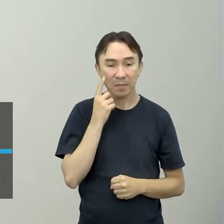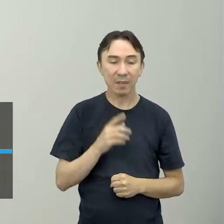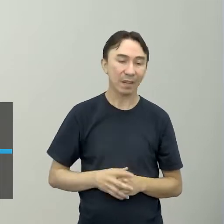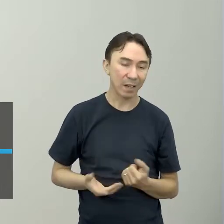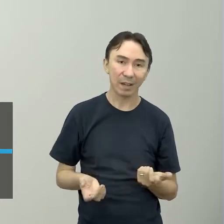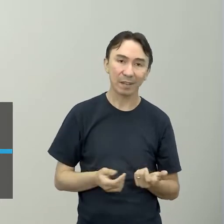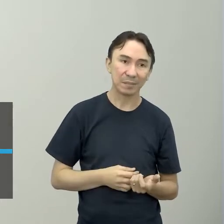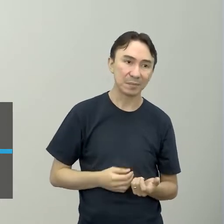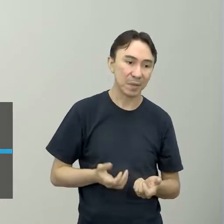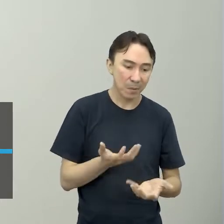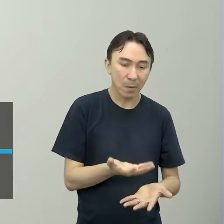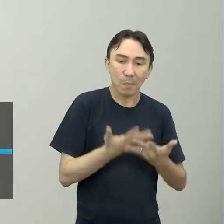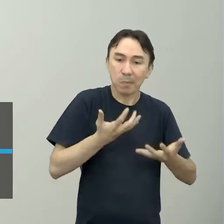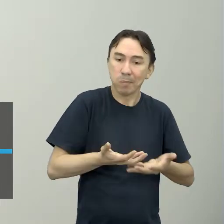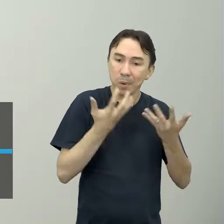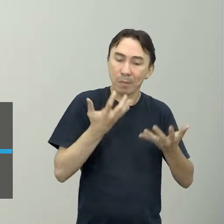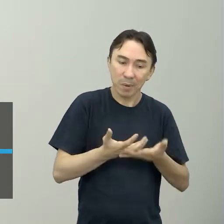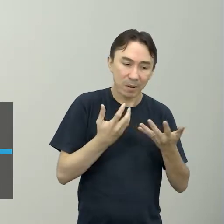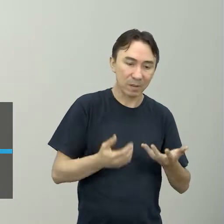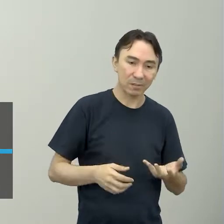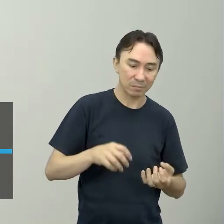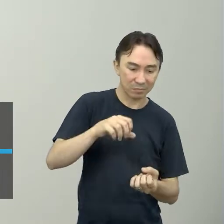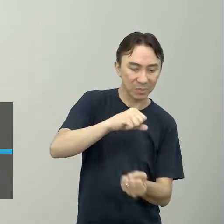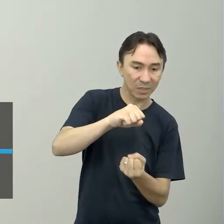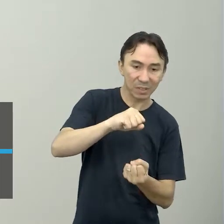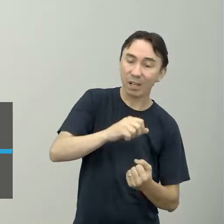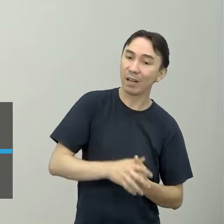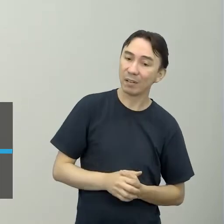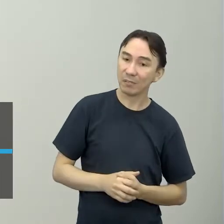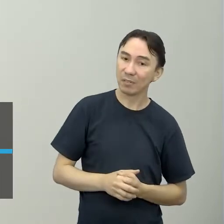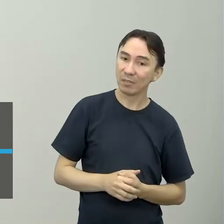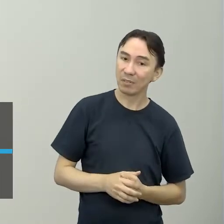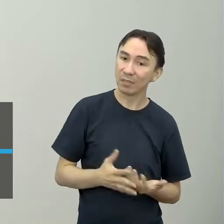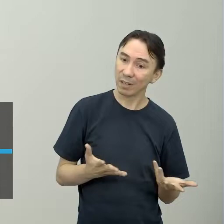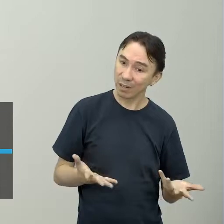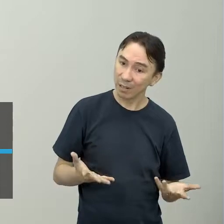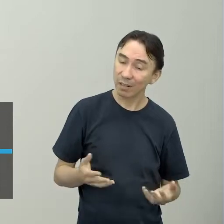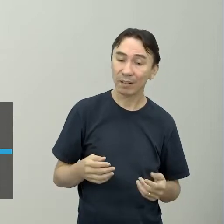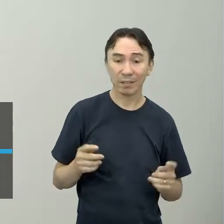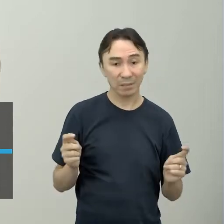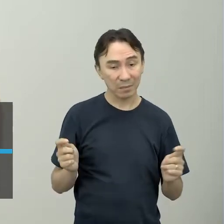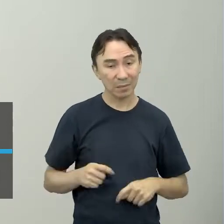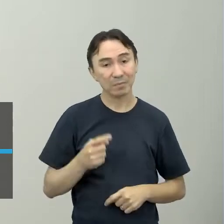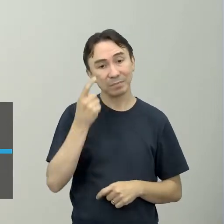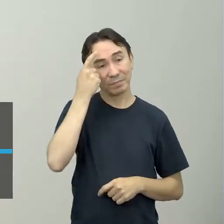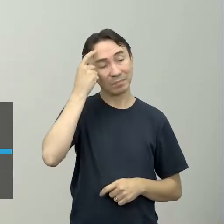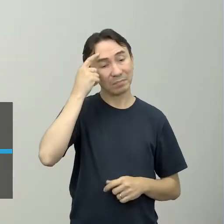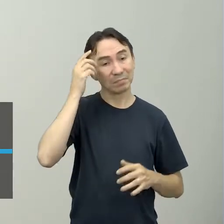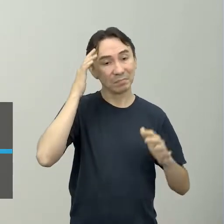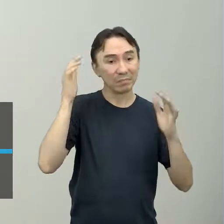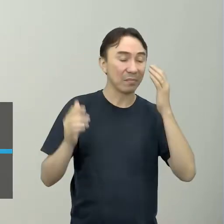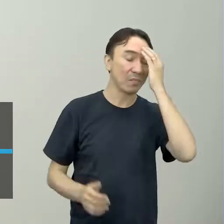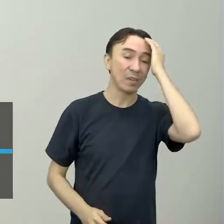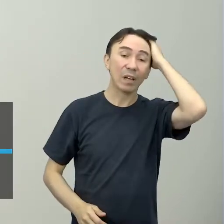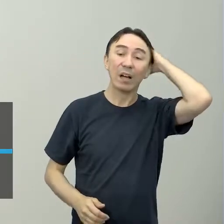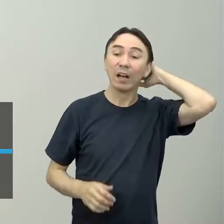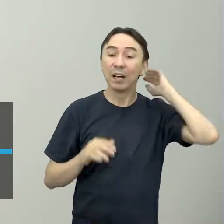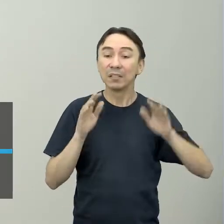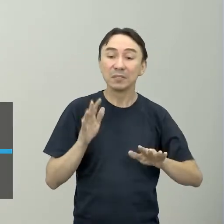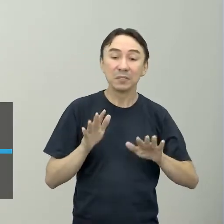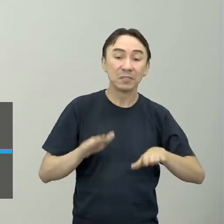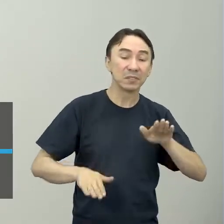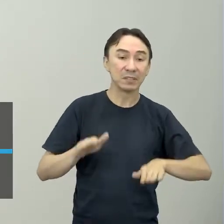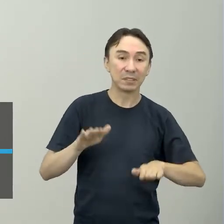comprando, né? Pensar em, será que... Isso, em alguns casos, acontece, da gente comprar mais comida do que a gente